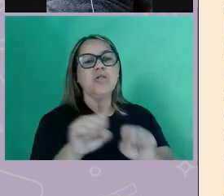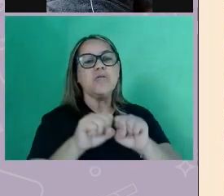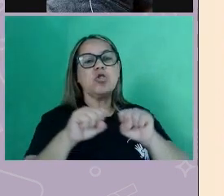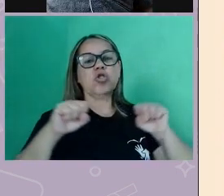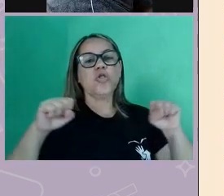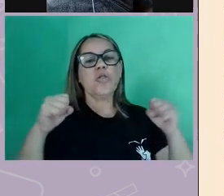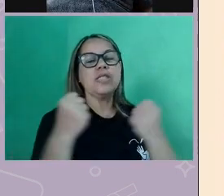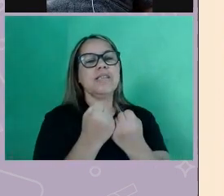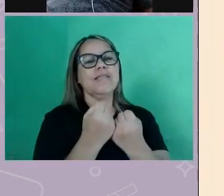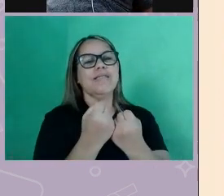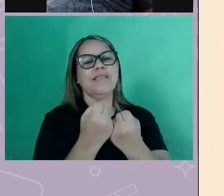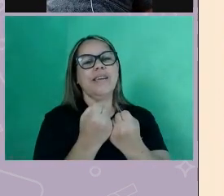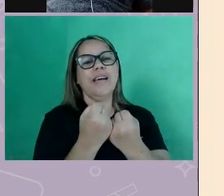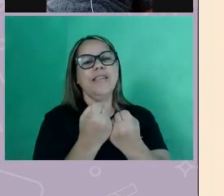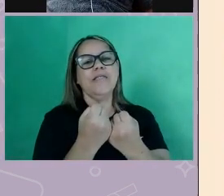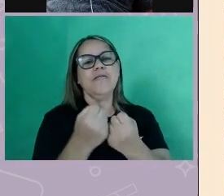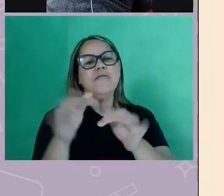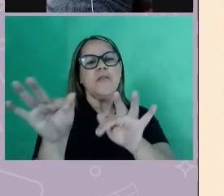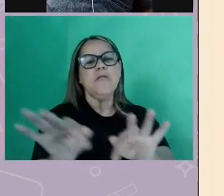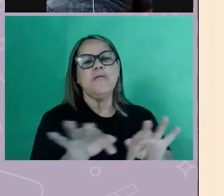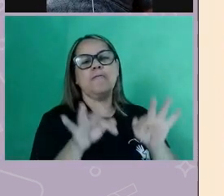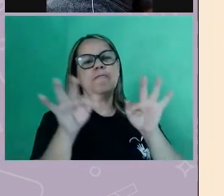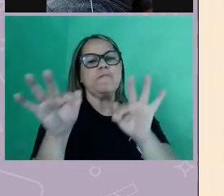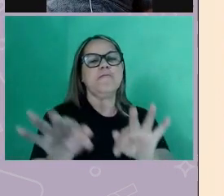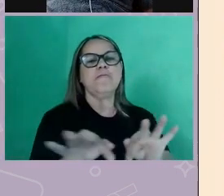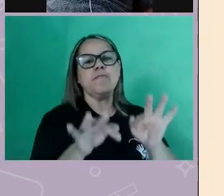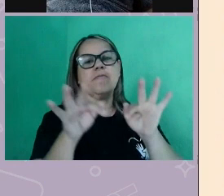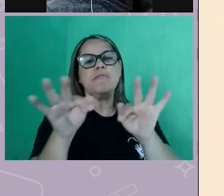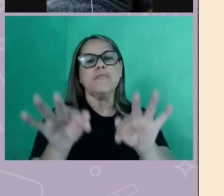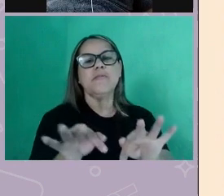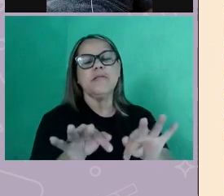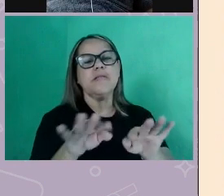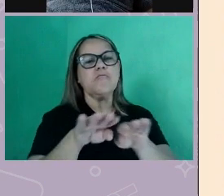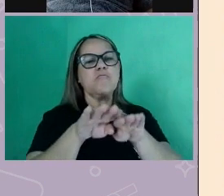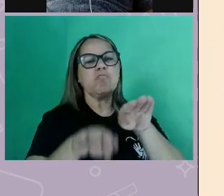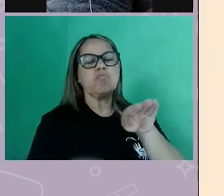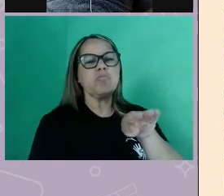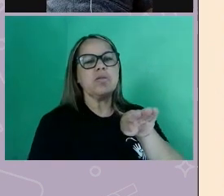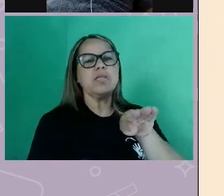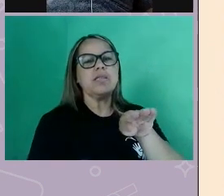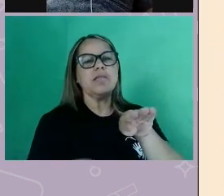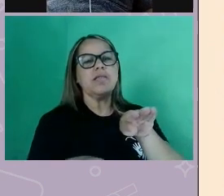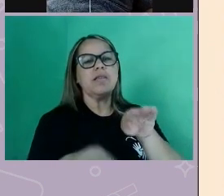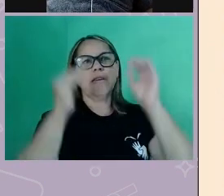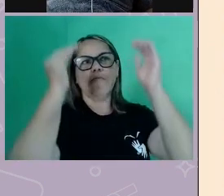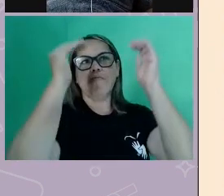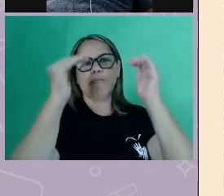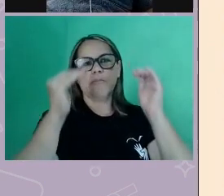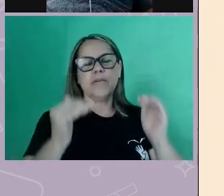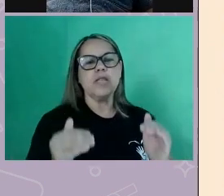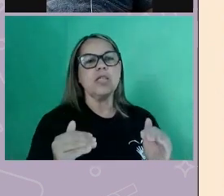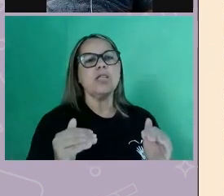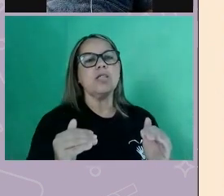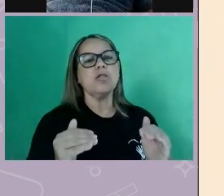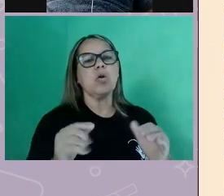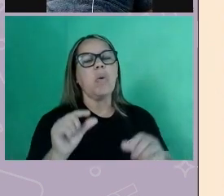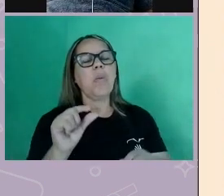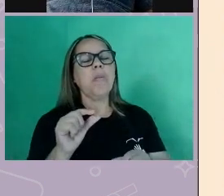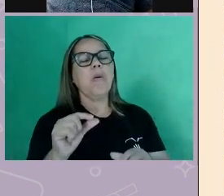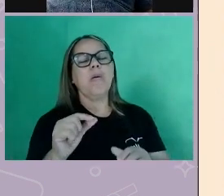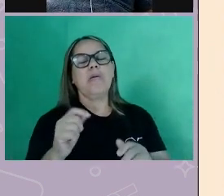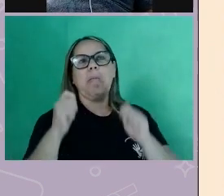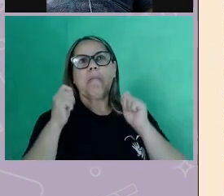a sociedade feudal era desigual e hierarquizada com pouca mobilidade social